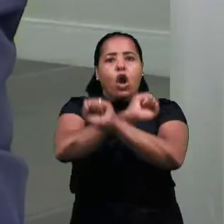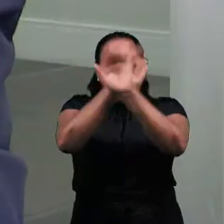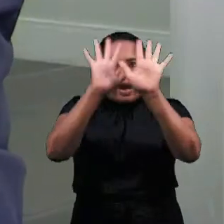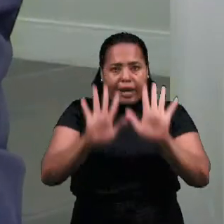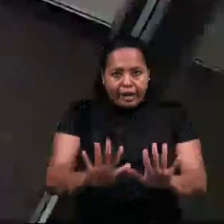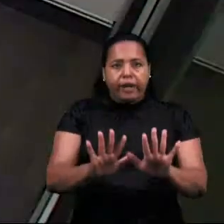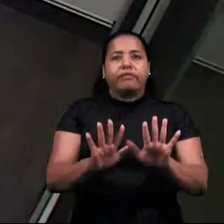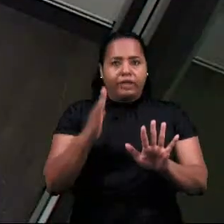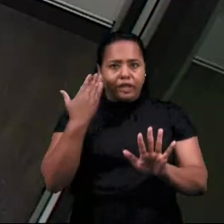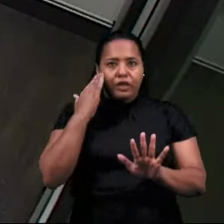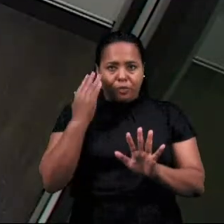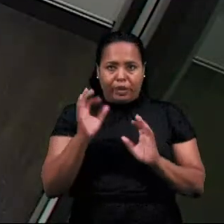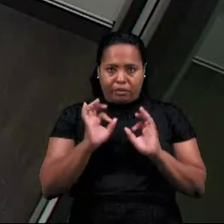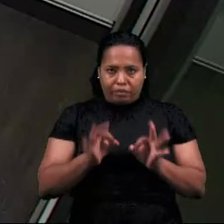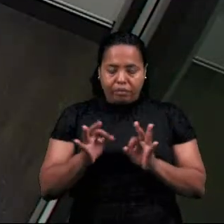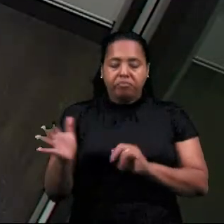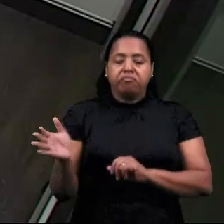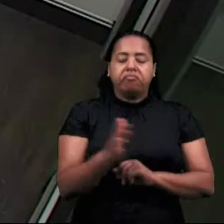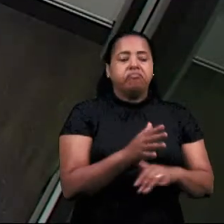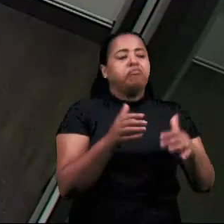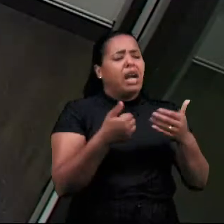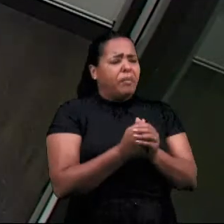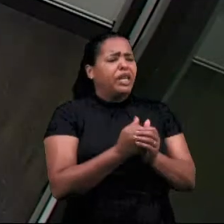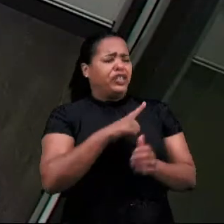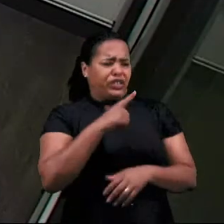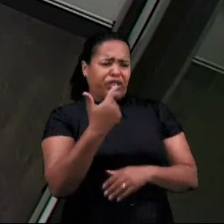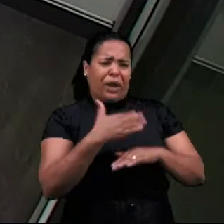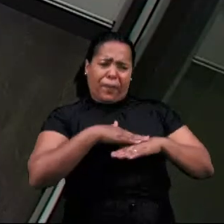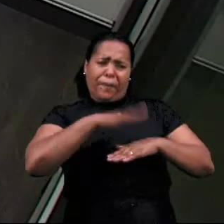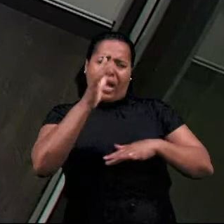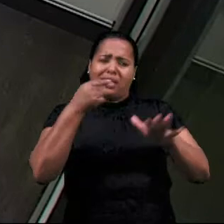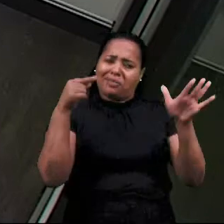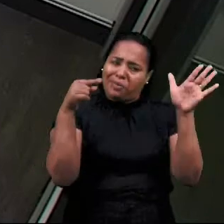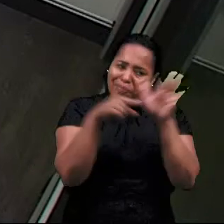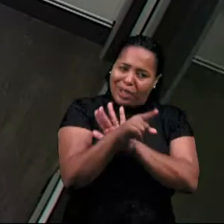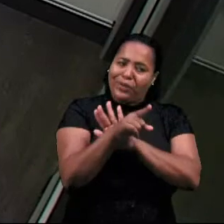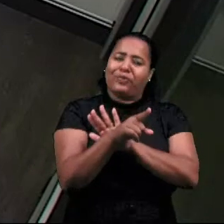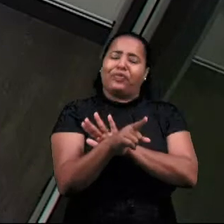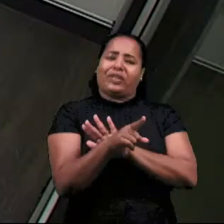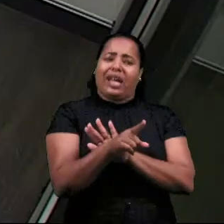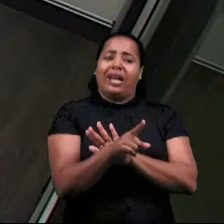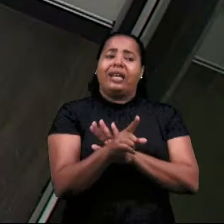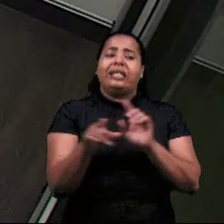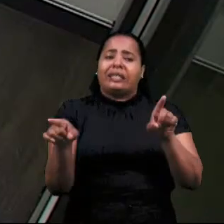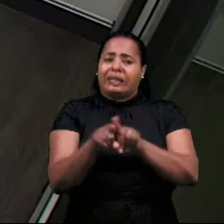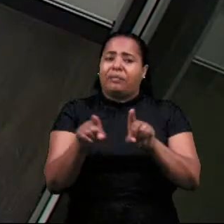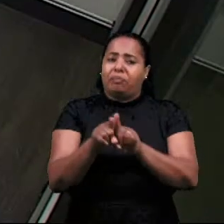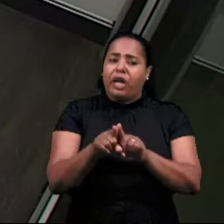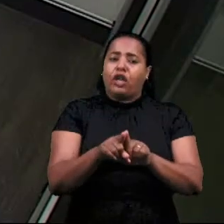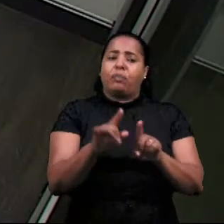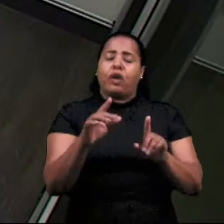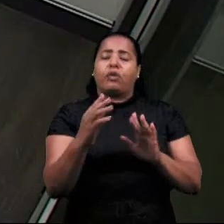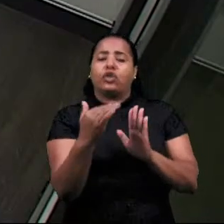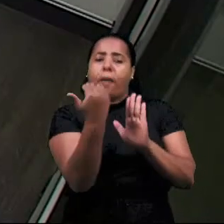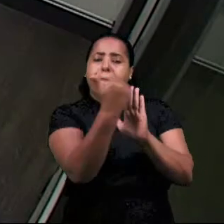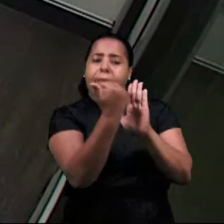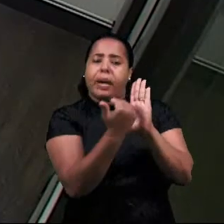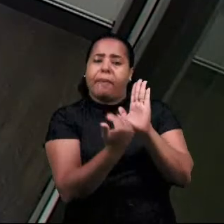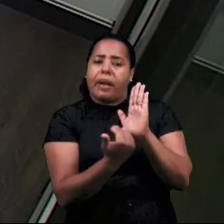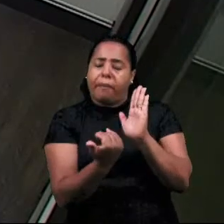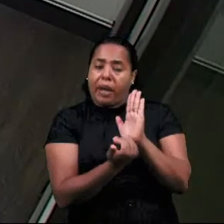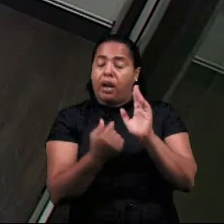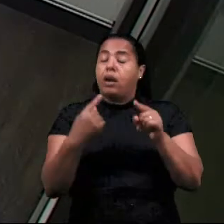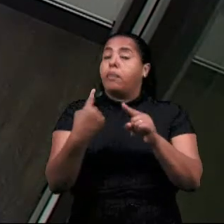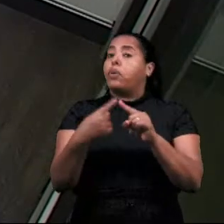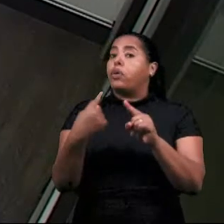também. Amém. Tínhamos mais coisas para perguntar e falar sobre esse novo formato do programa. Só lembrando, né, pastor, que o programa Anunciando o